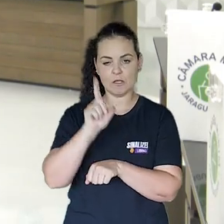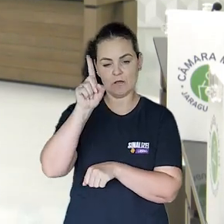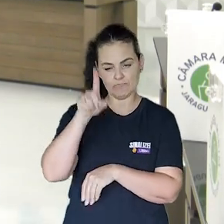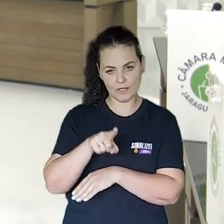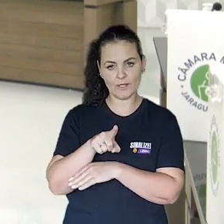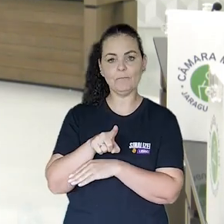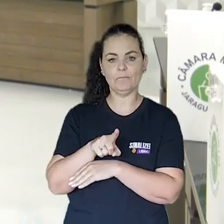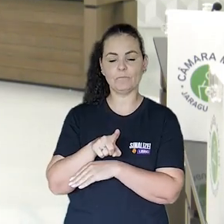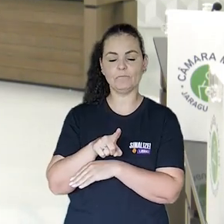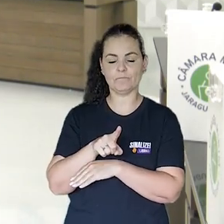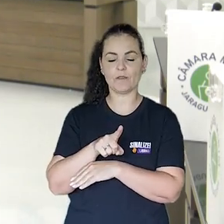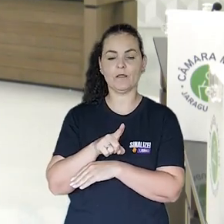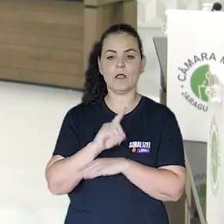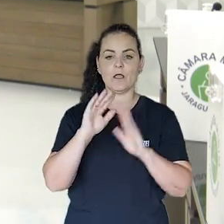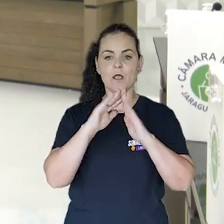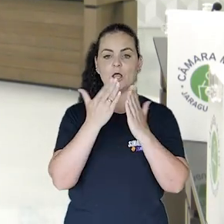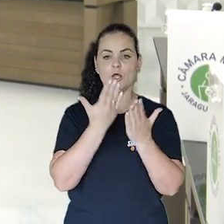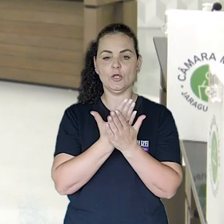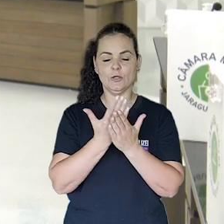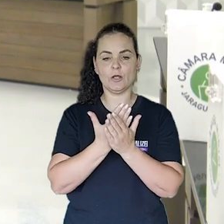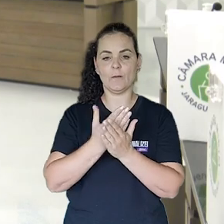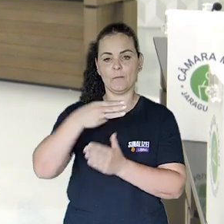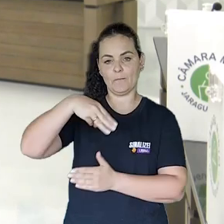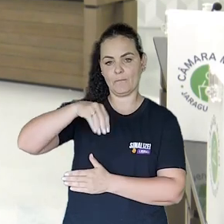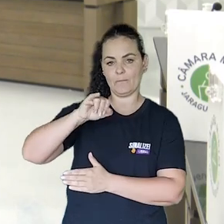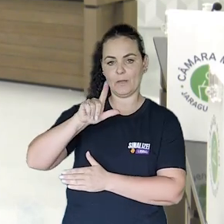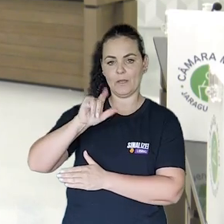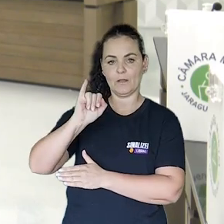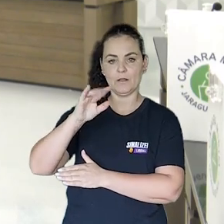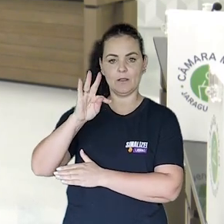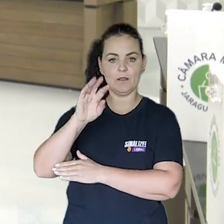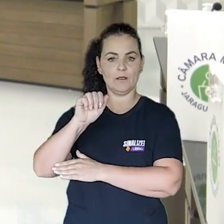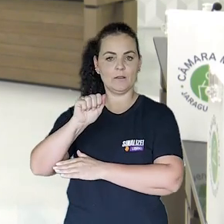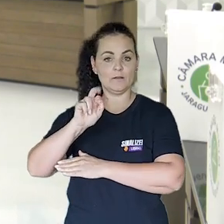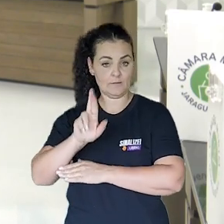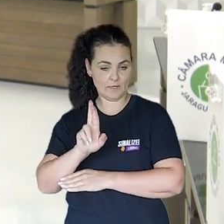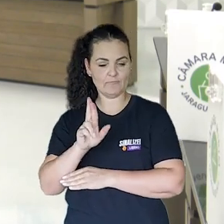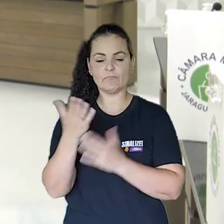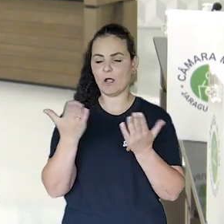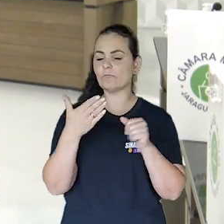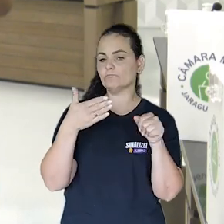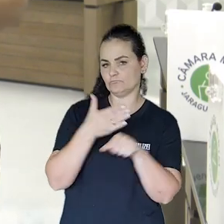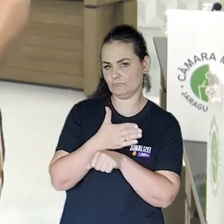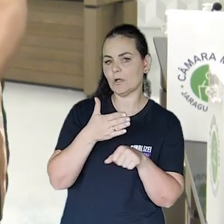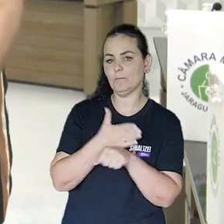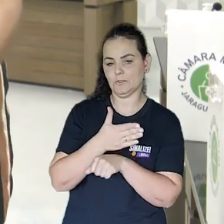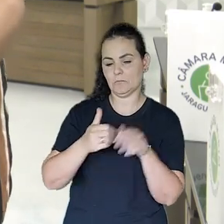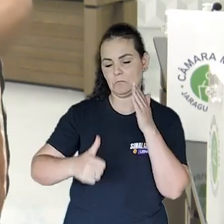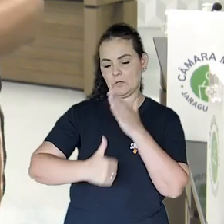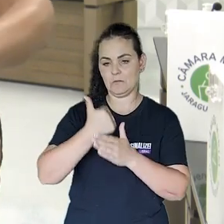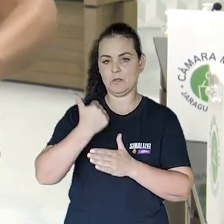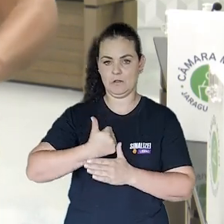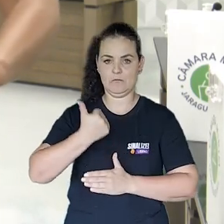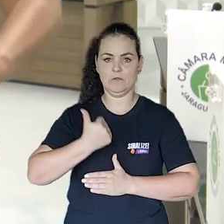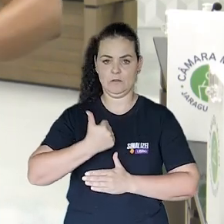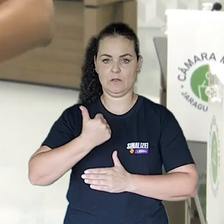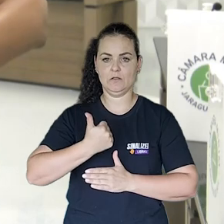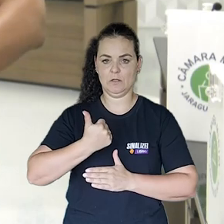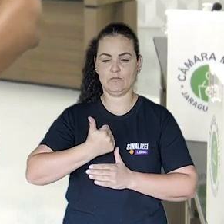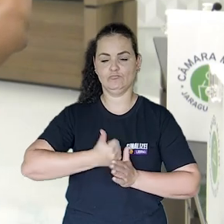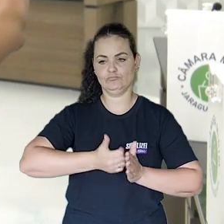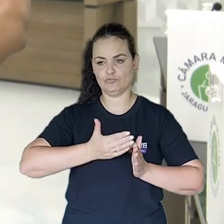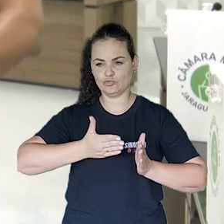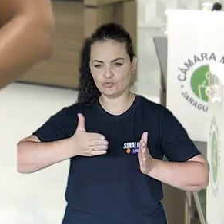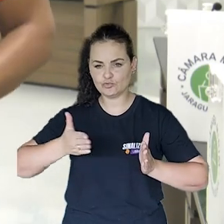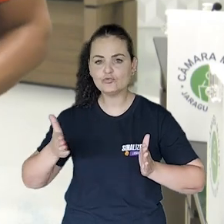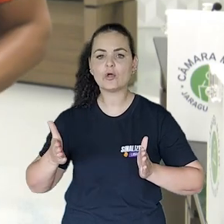estará participando pela primeira vez desse procedimento do Vereador Mirim. Isso mesmo.